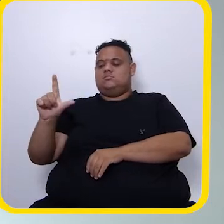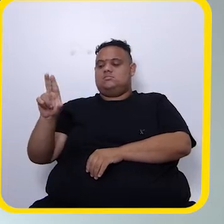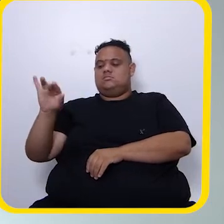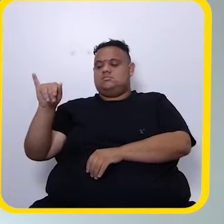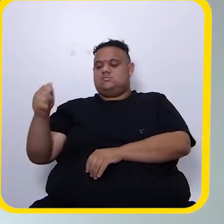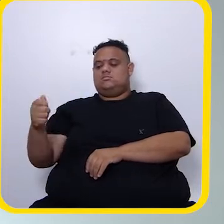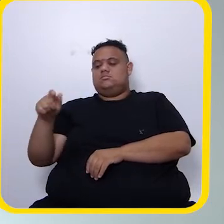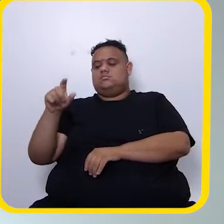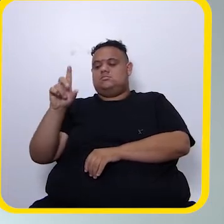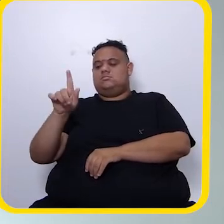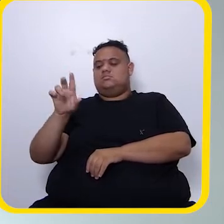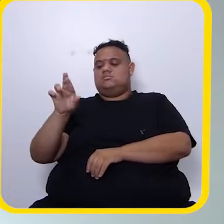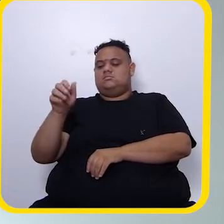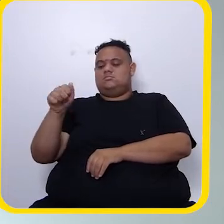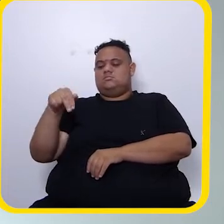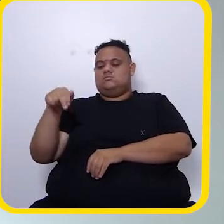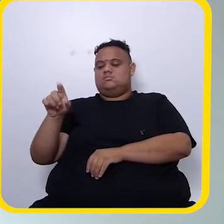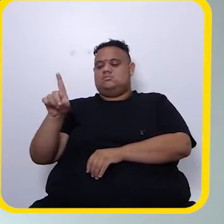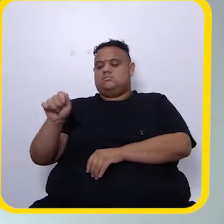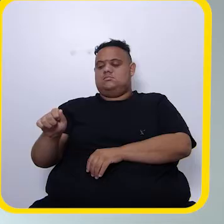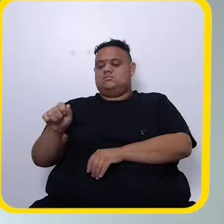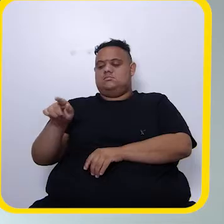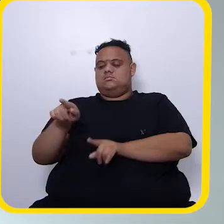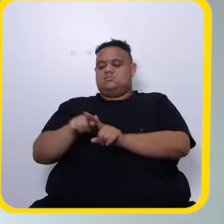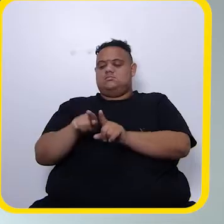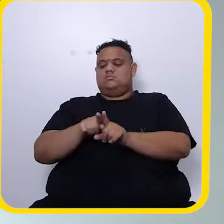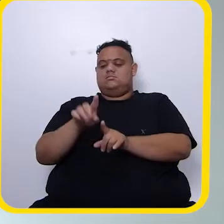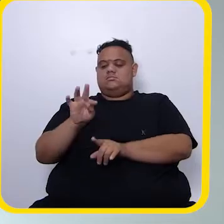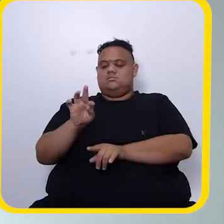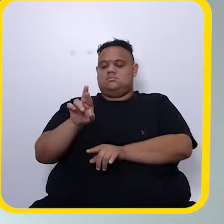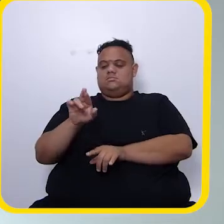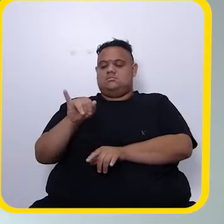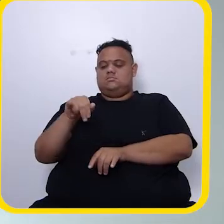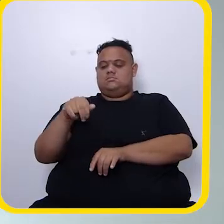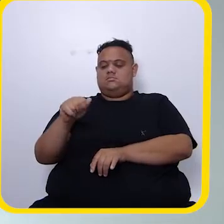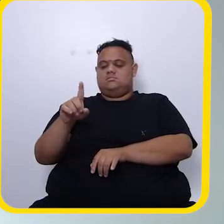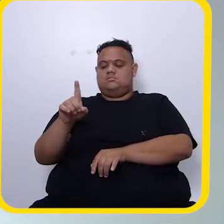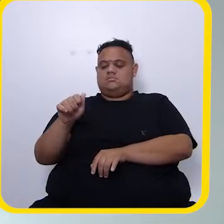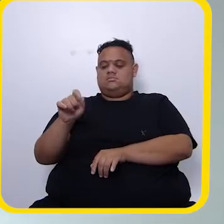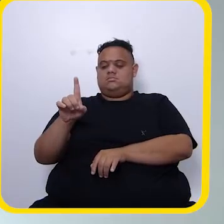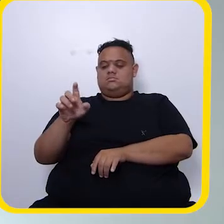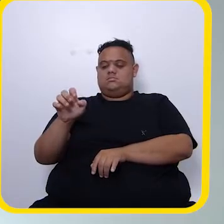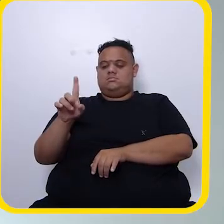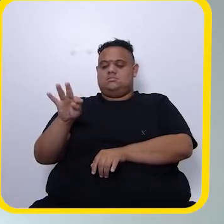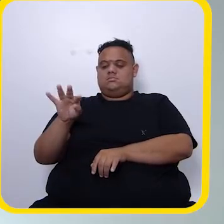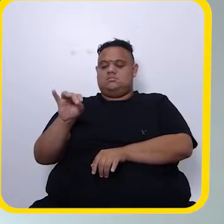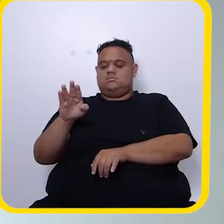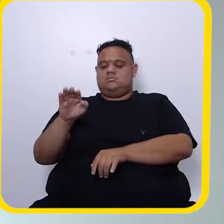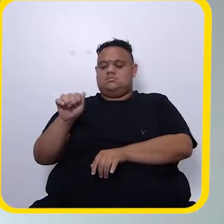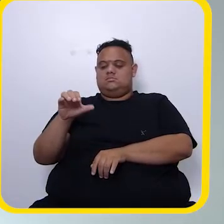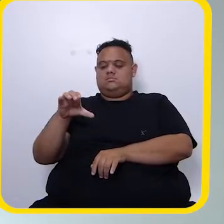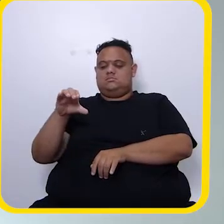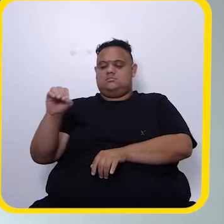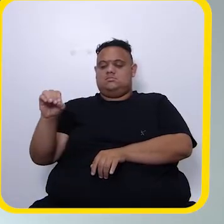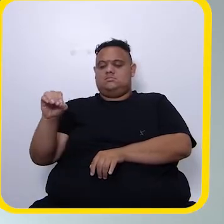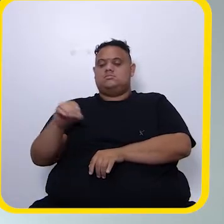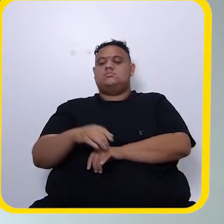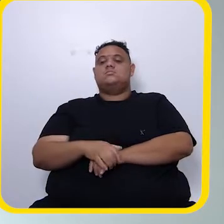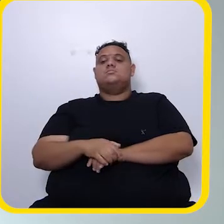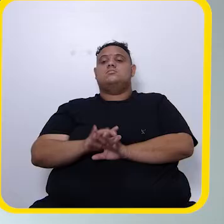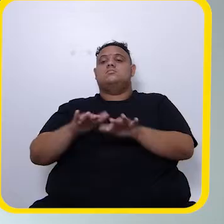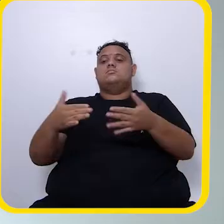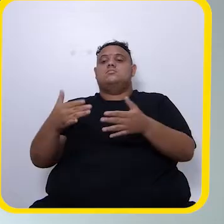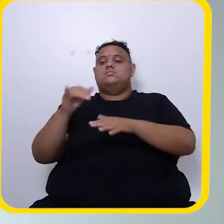Granadinas, Barbados, Granada e Trinidade e Tobago. Se vocês olharem ali acima de